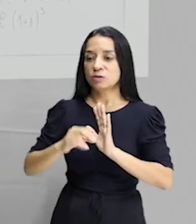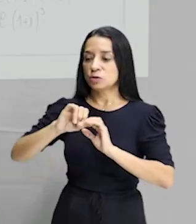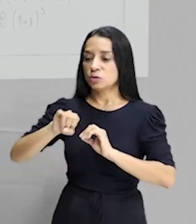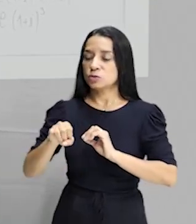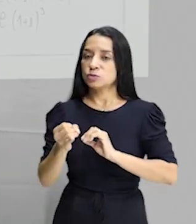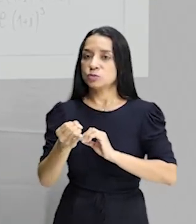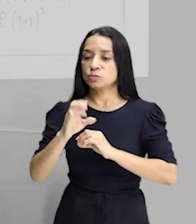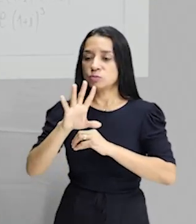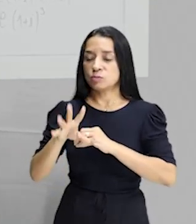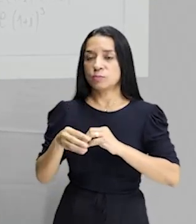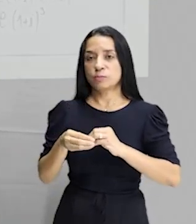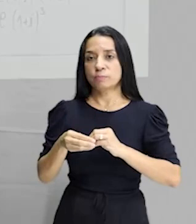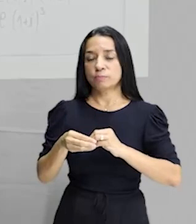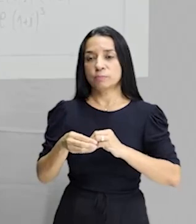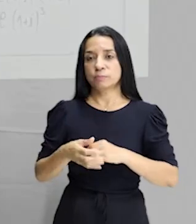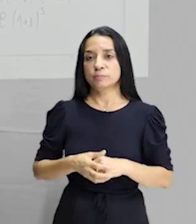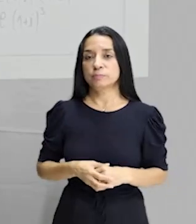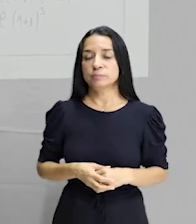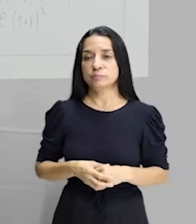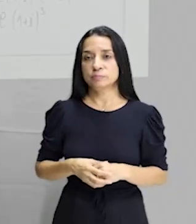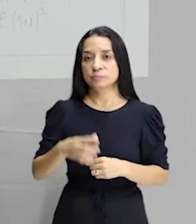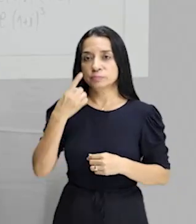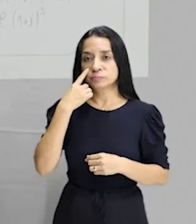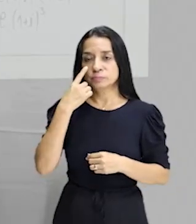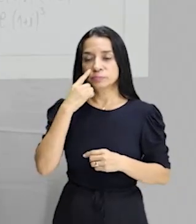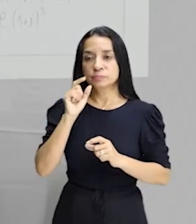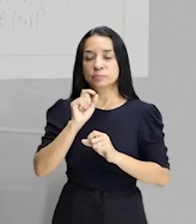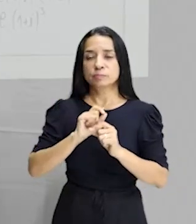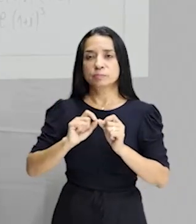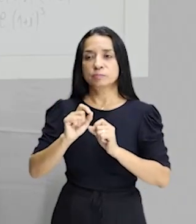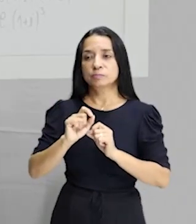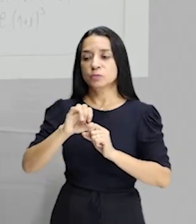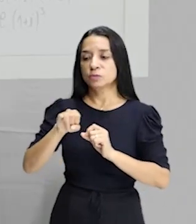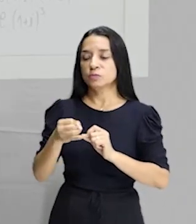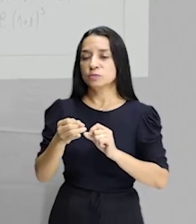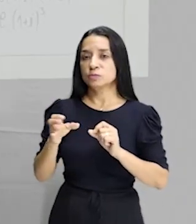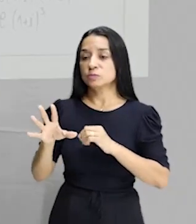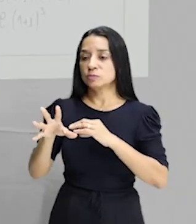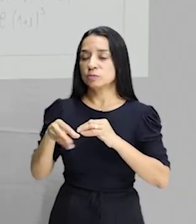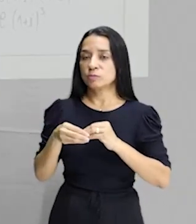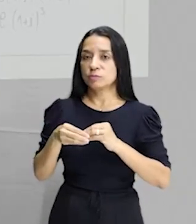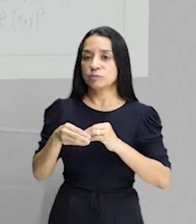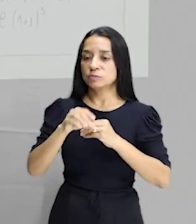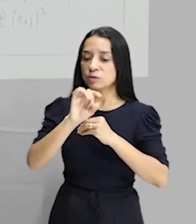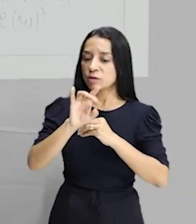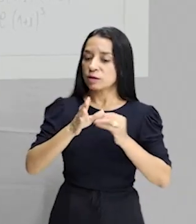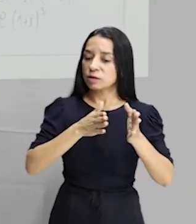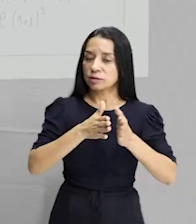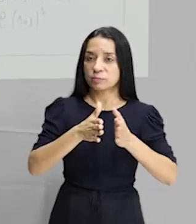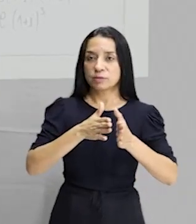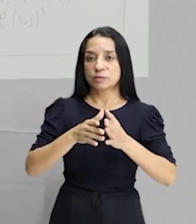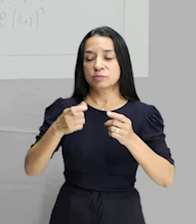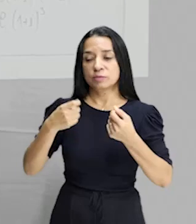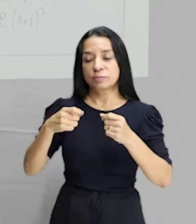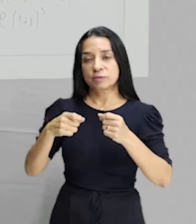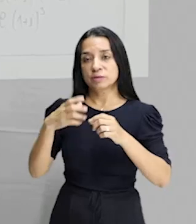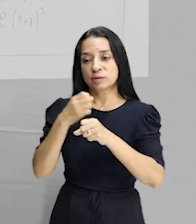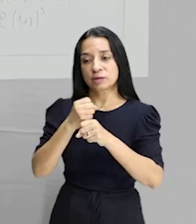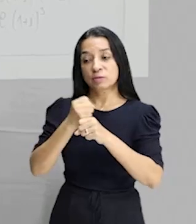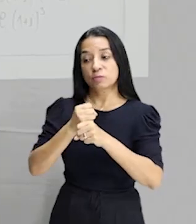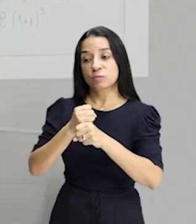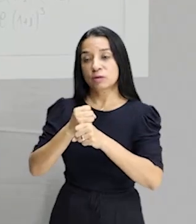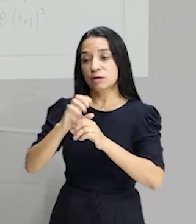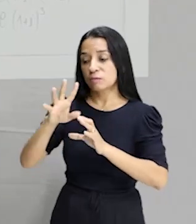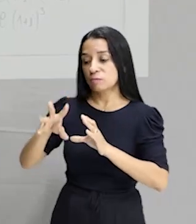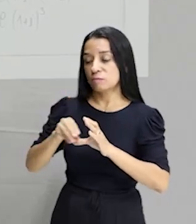é que é Esse regime de juro composto a gente vai ver que no juro composta cada período a gente tem que calcular um montante